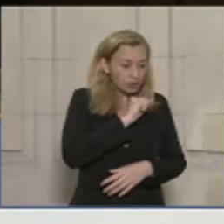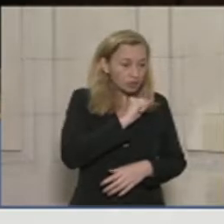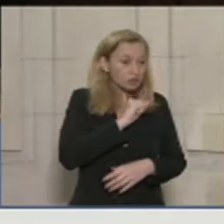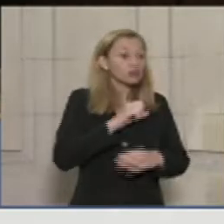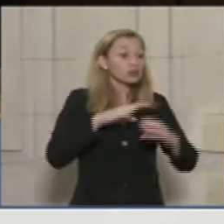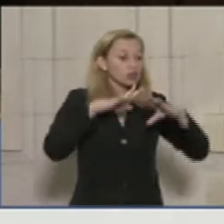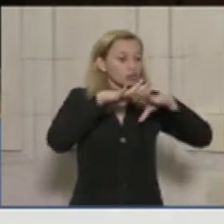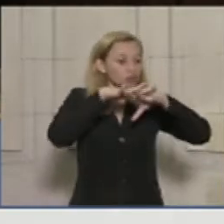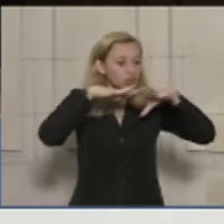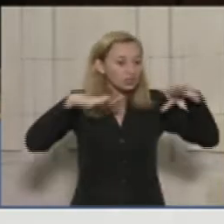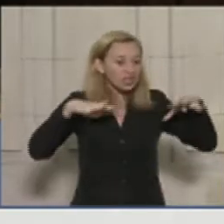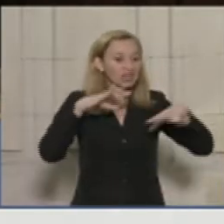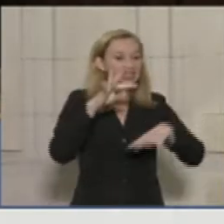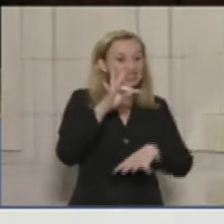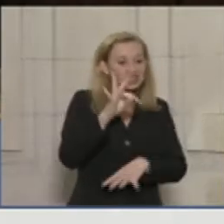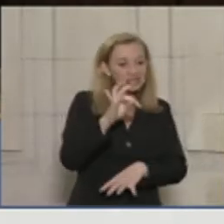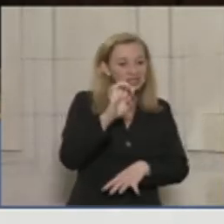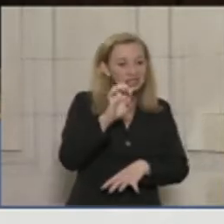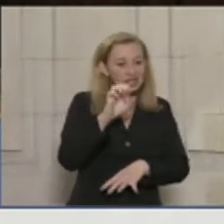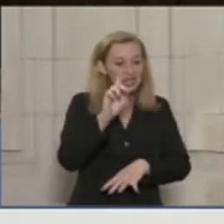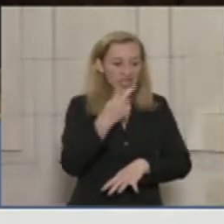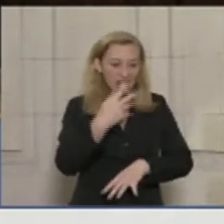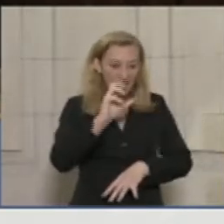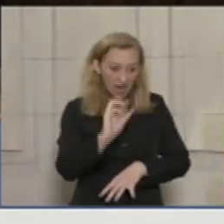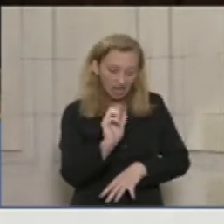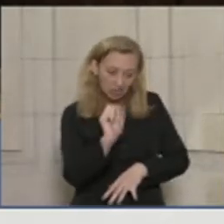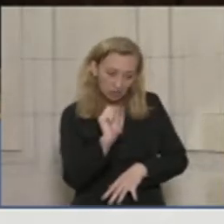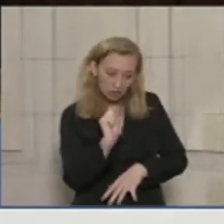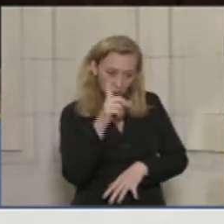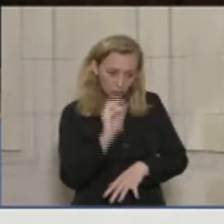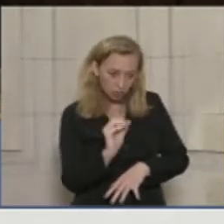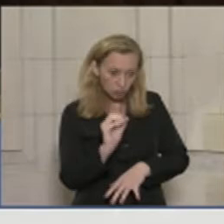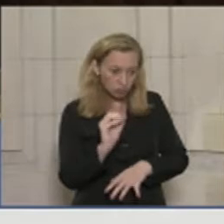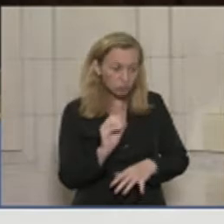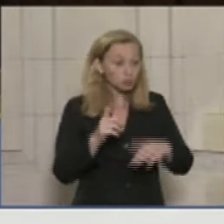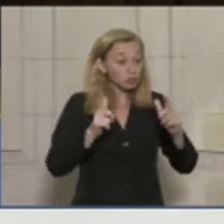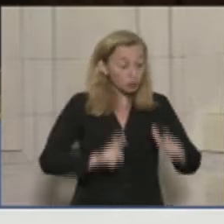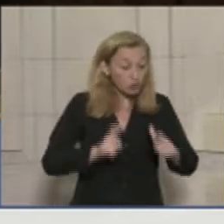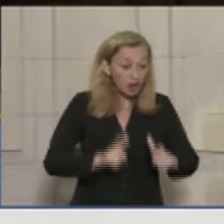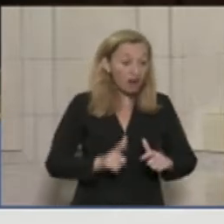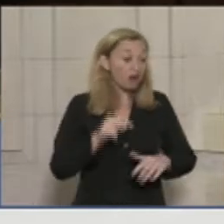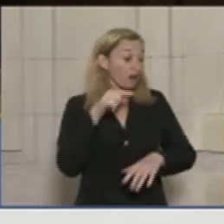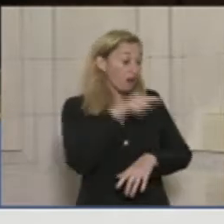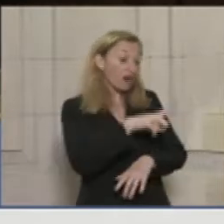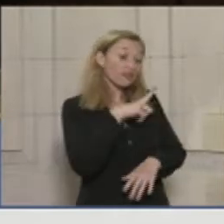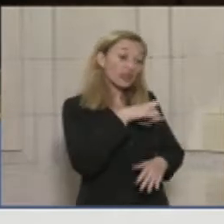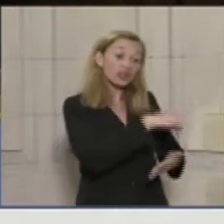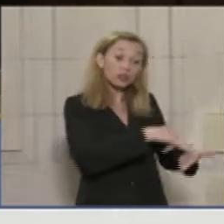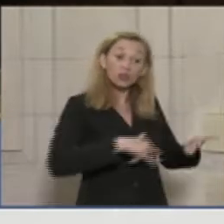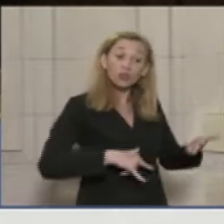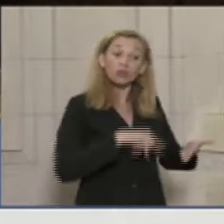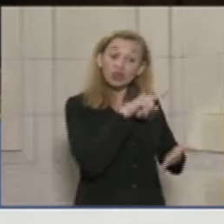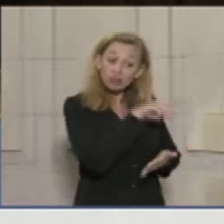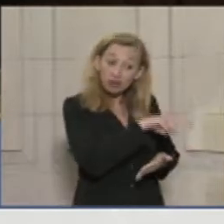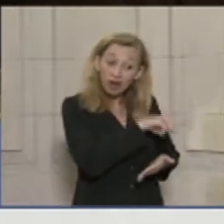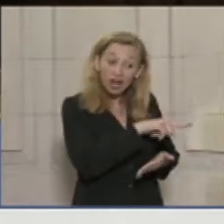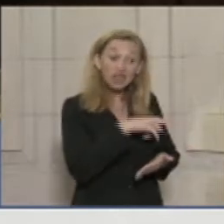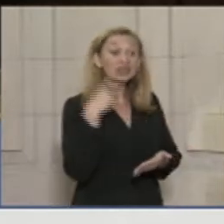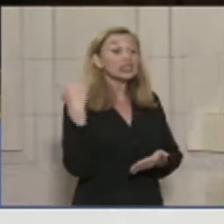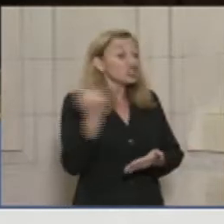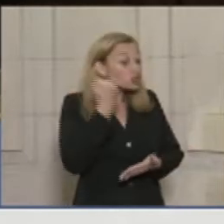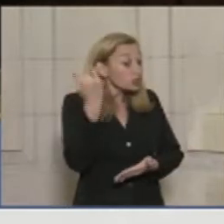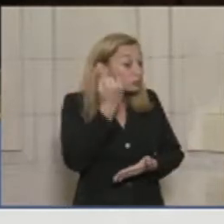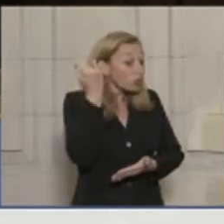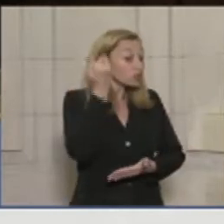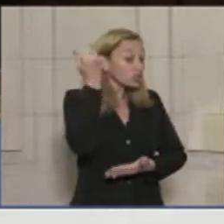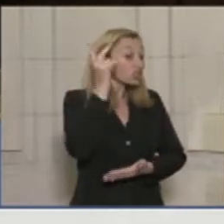telhados do Instituto. Ali estão abrigados documentos e acervos históricos